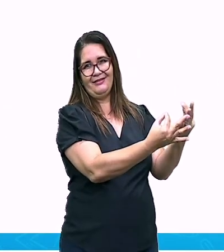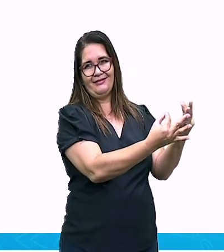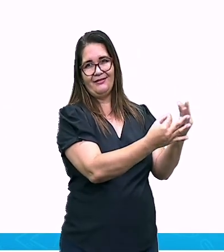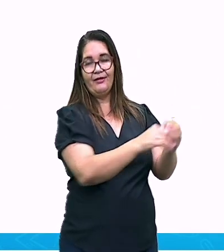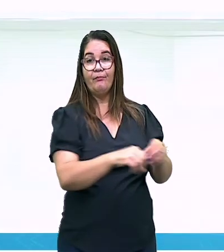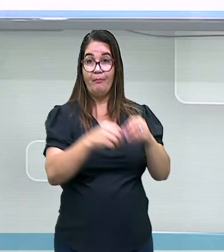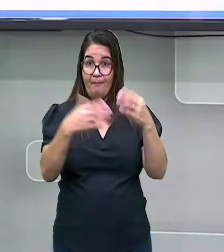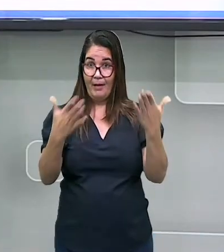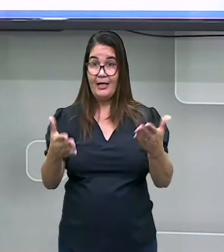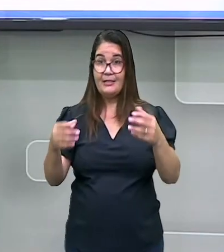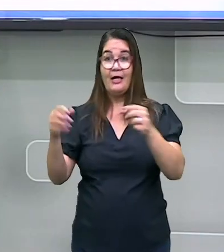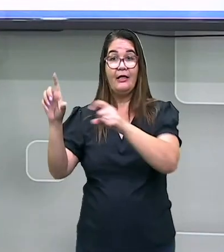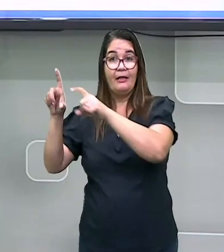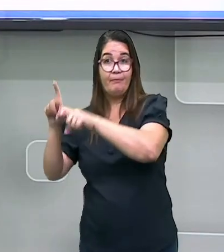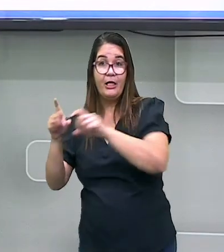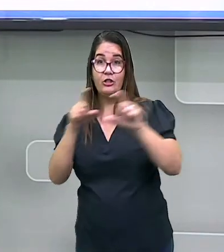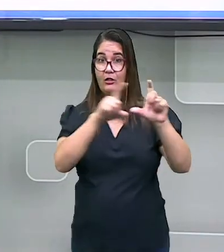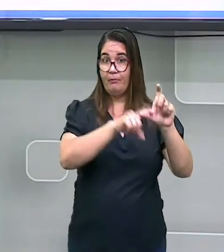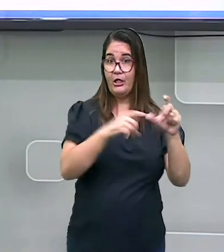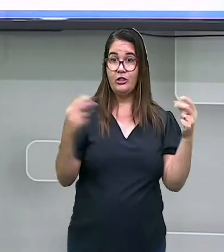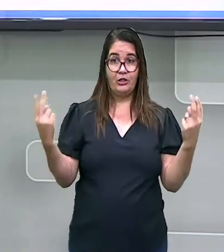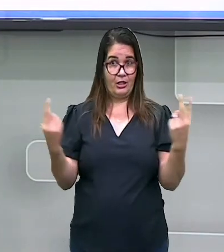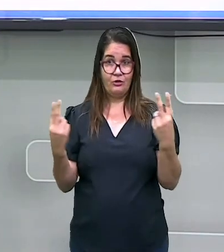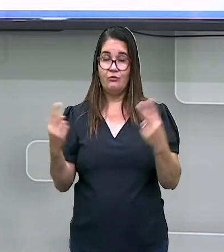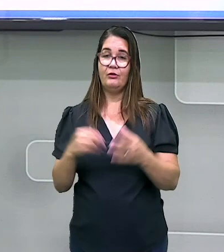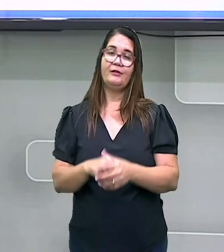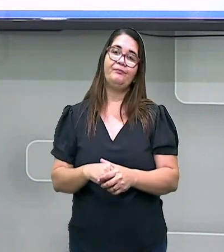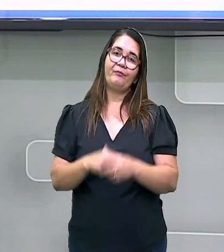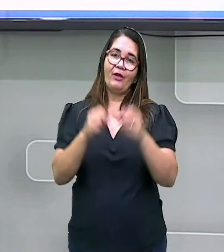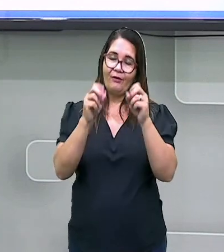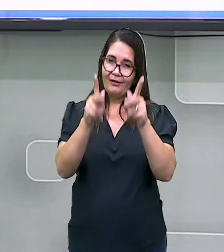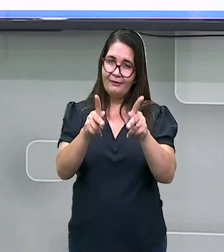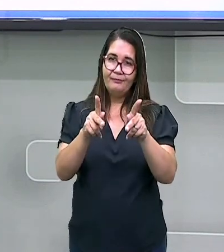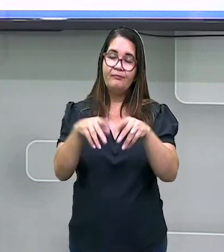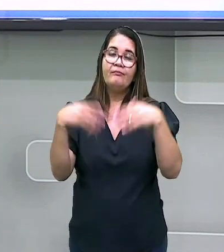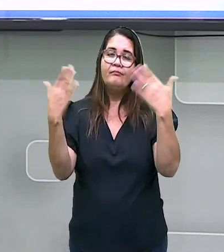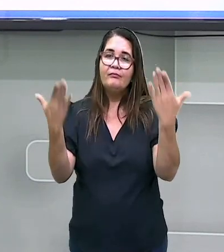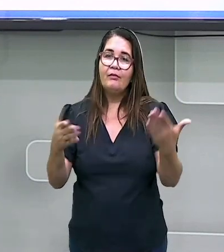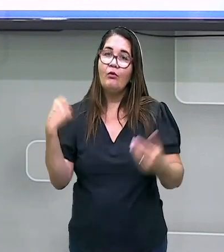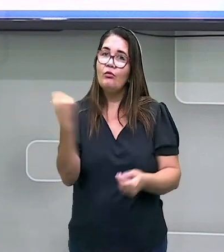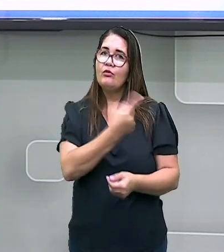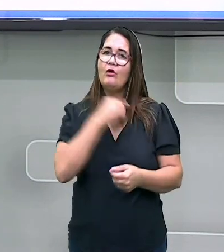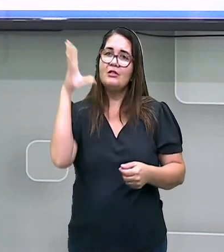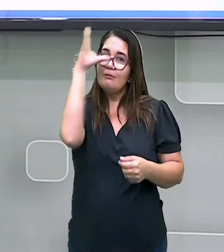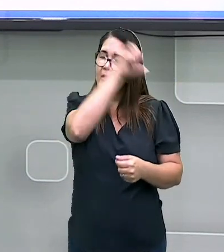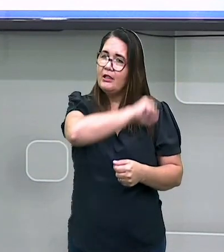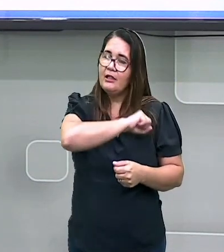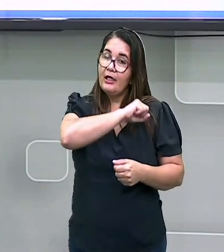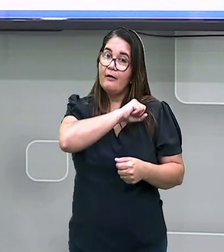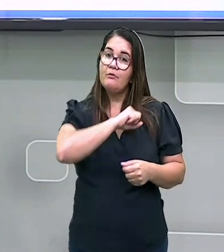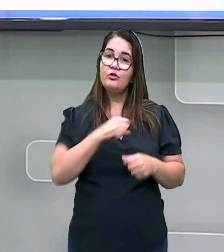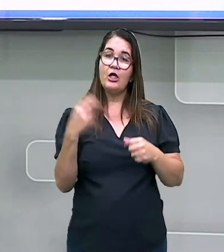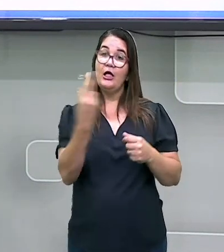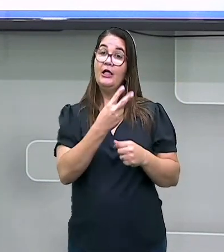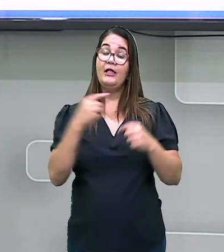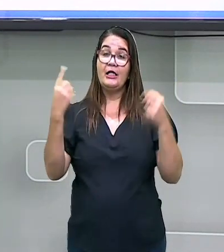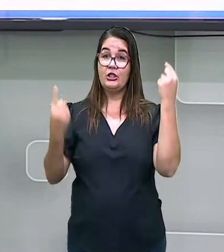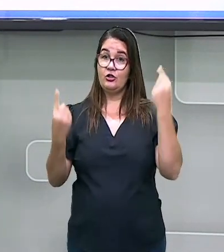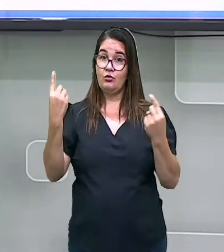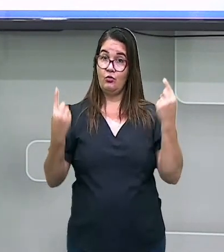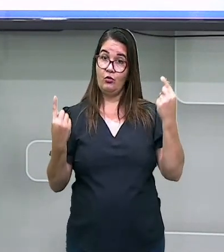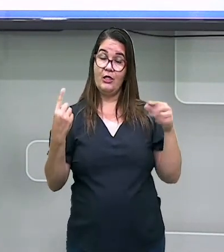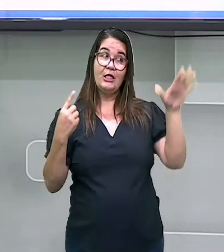pessoal, essa foi a nossa aula de hoje. Nós estamos falando um pouco, então, sobre zona urbana e zona rural. E